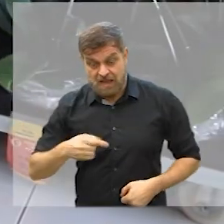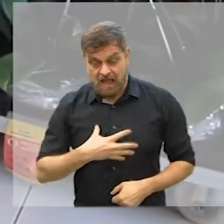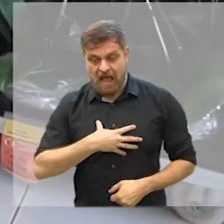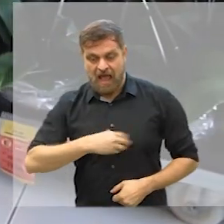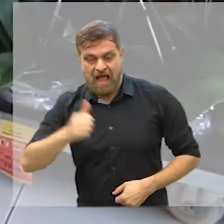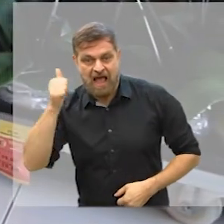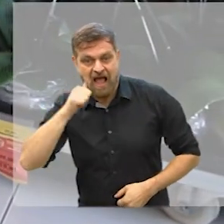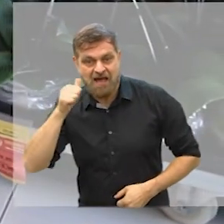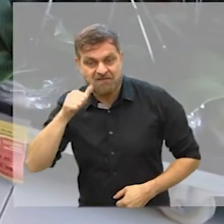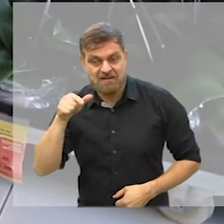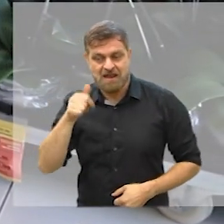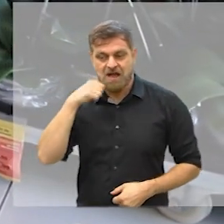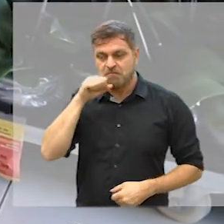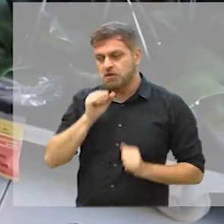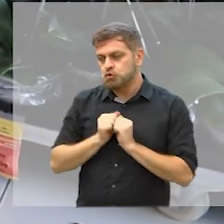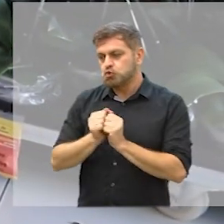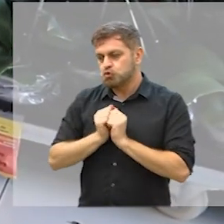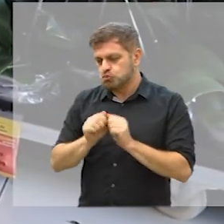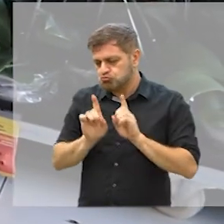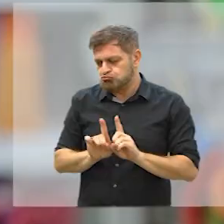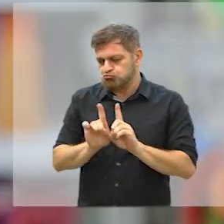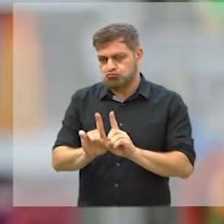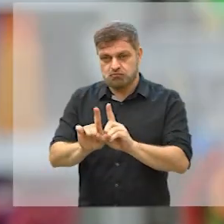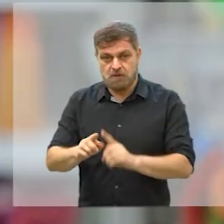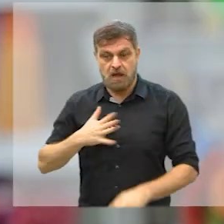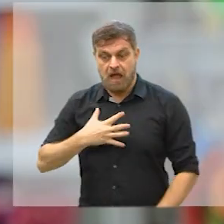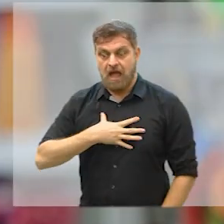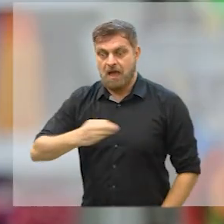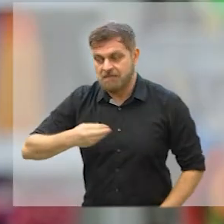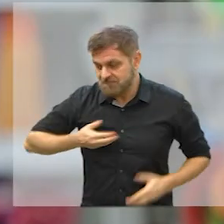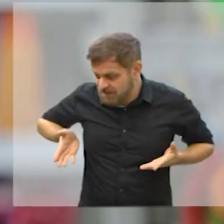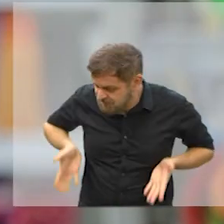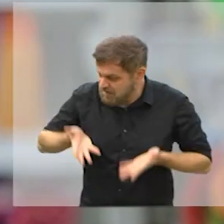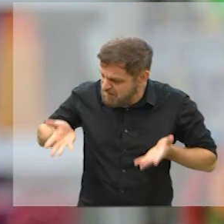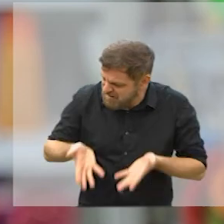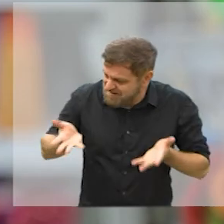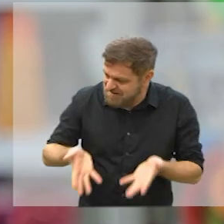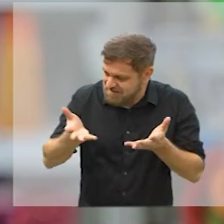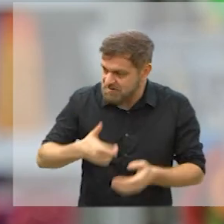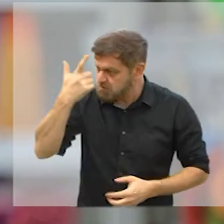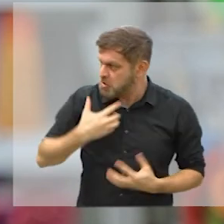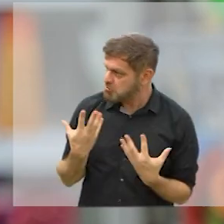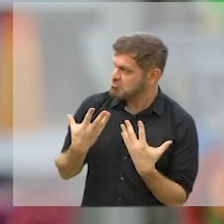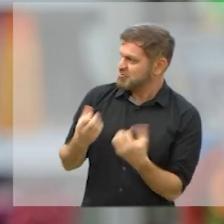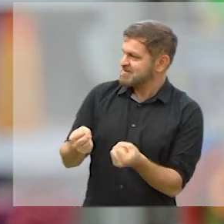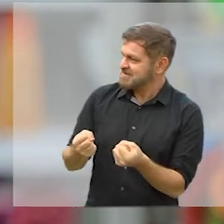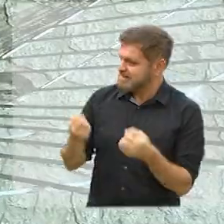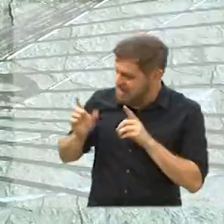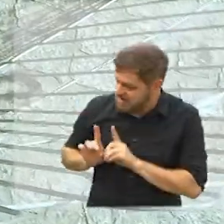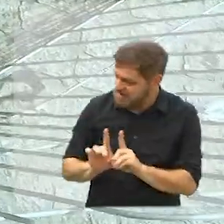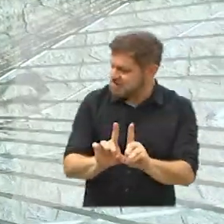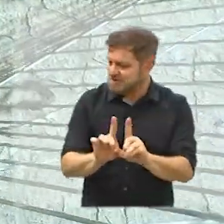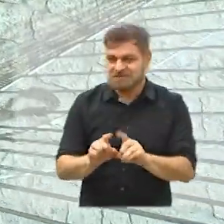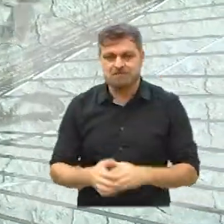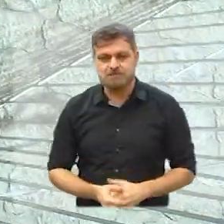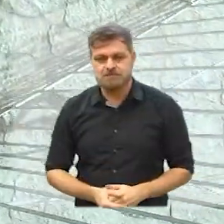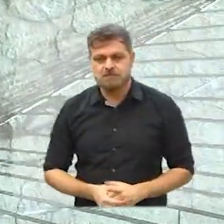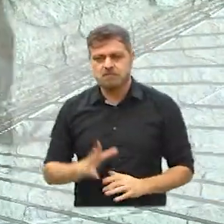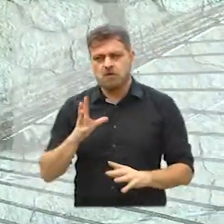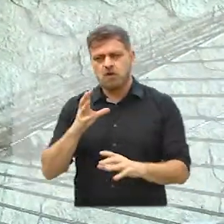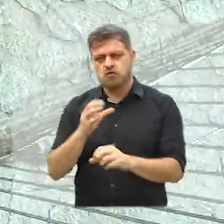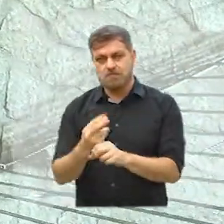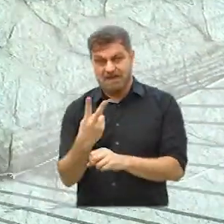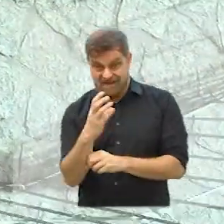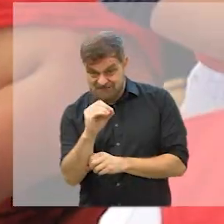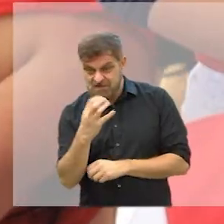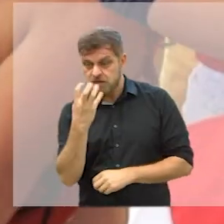que a Marli faz questão de acompanhar de perto. Foi a filha que incentivou a mãe e aí a mãe vem junto. Em média, 20 animais